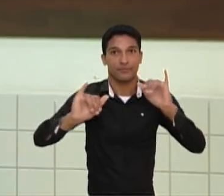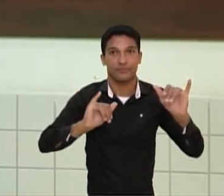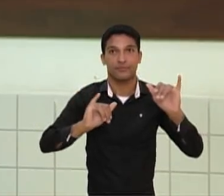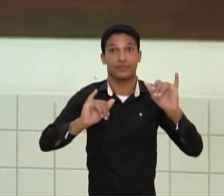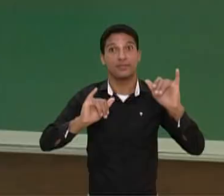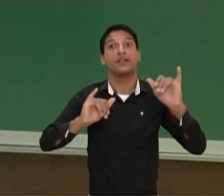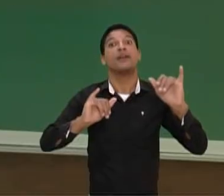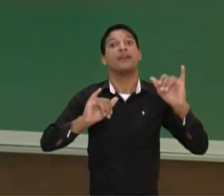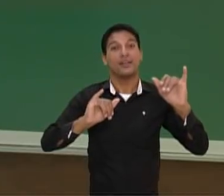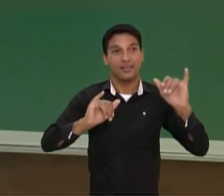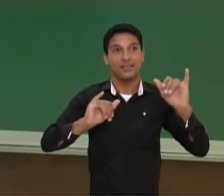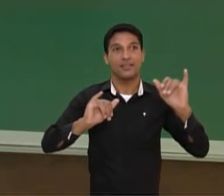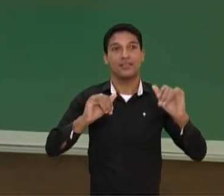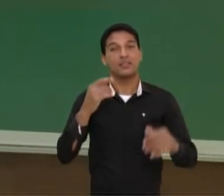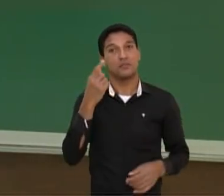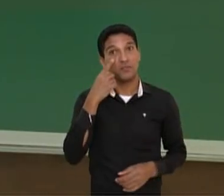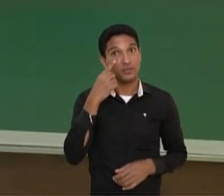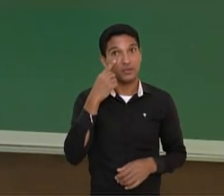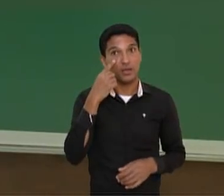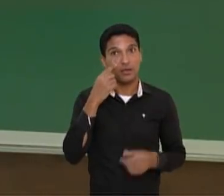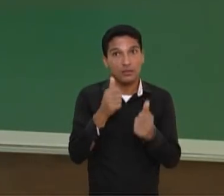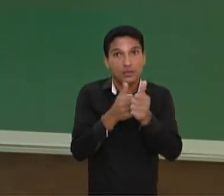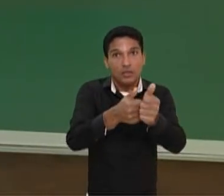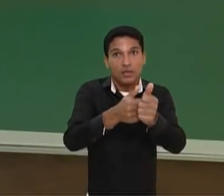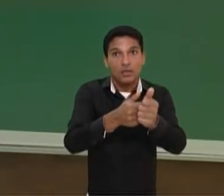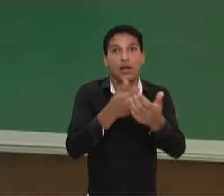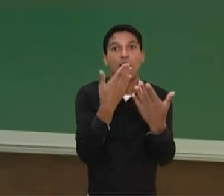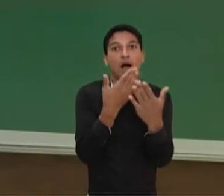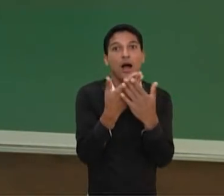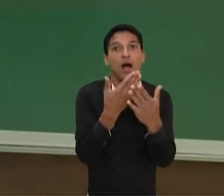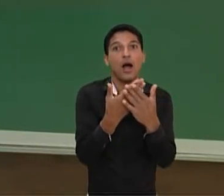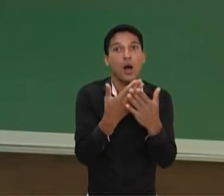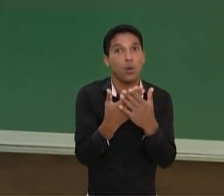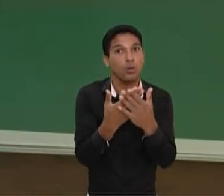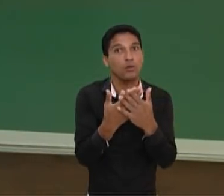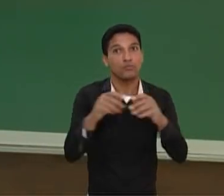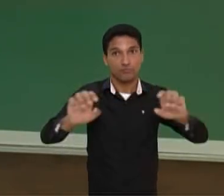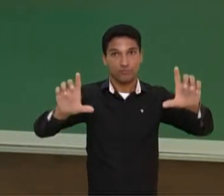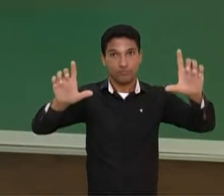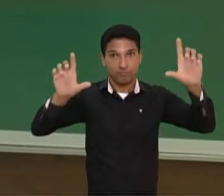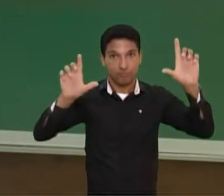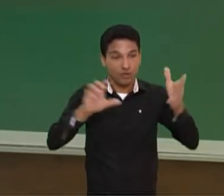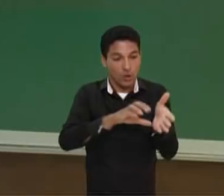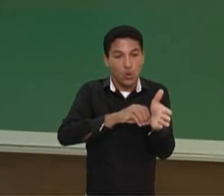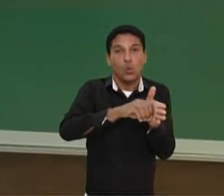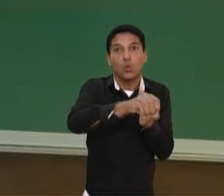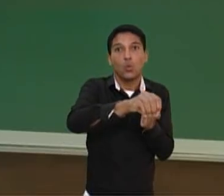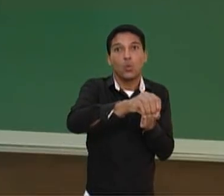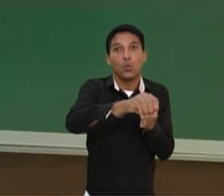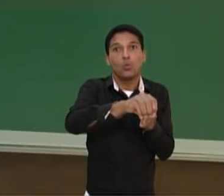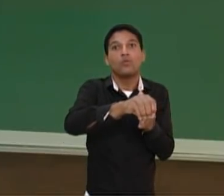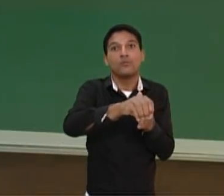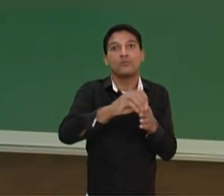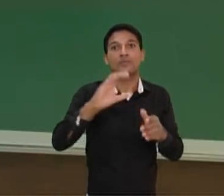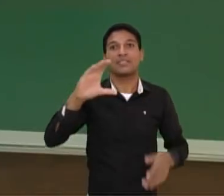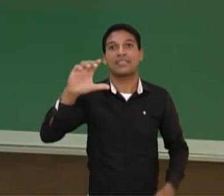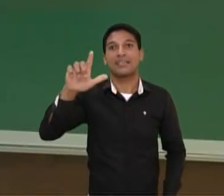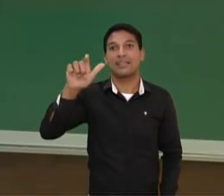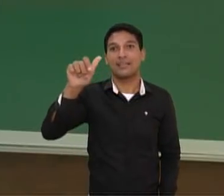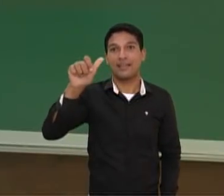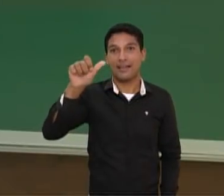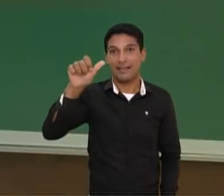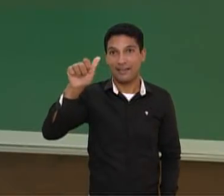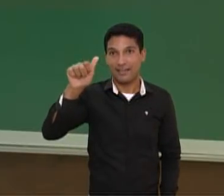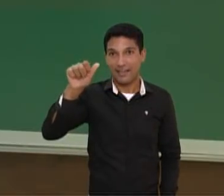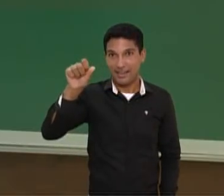você que está acompanhando as aulas aqui comigo e tem acesso ao Google Classroom, certo? No Google